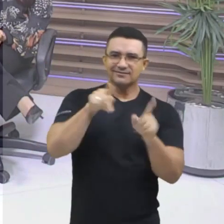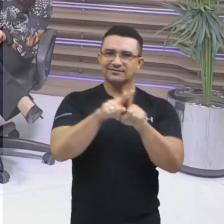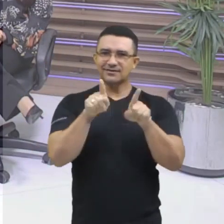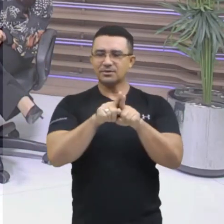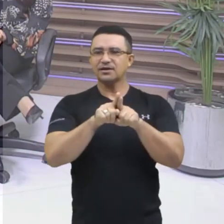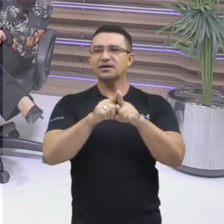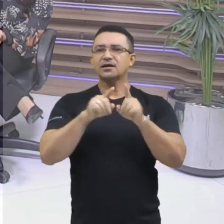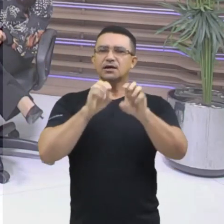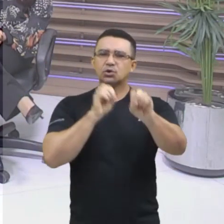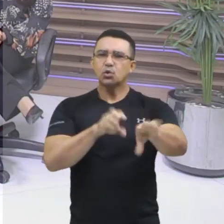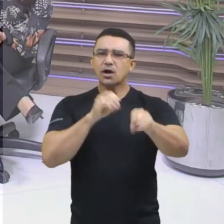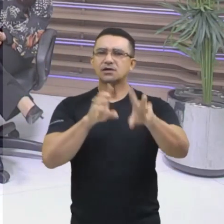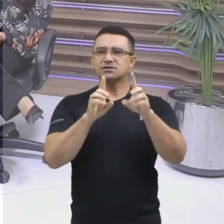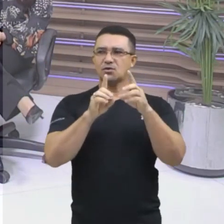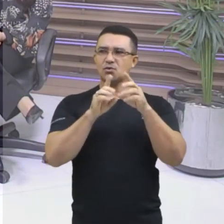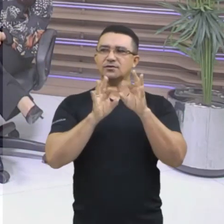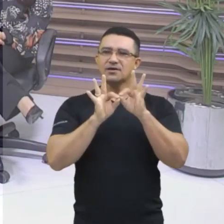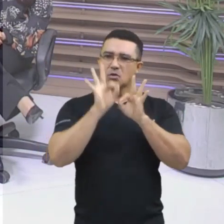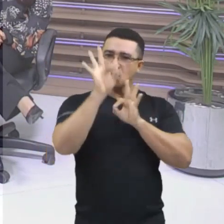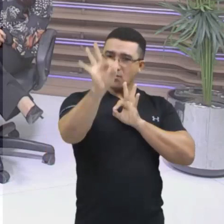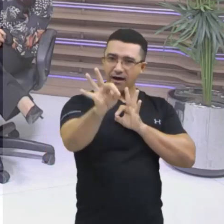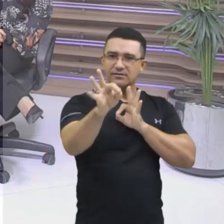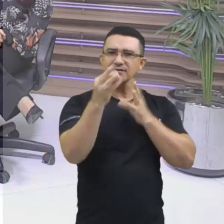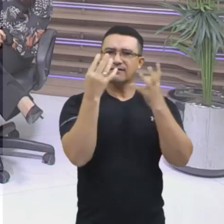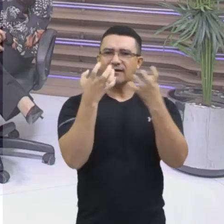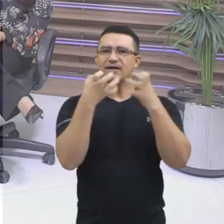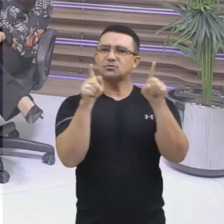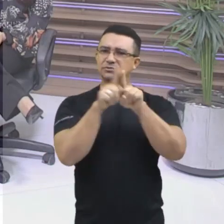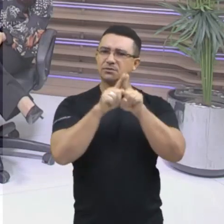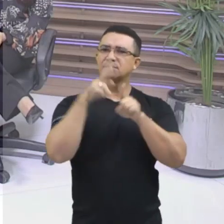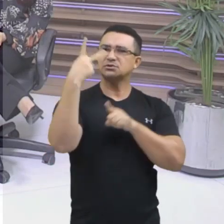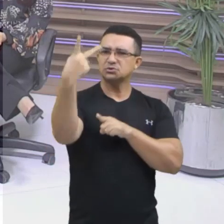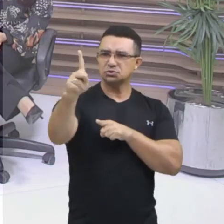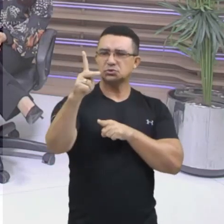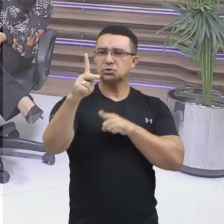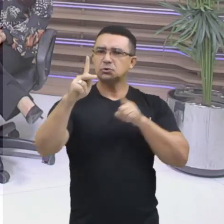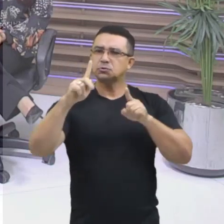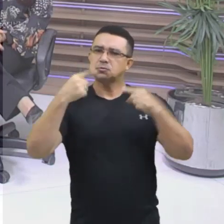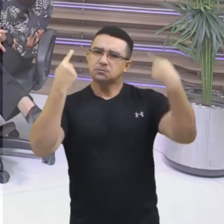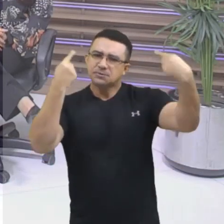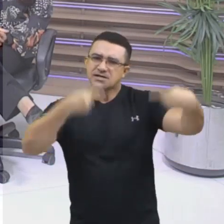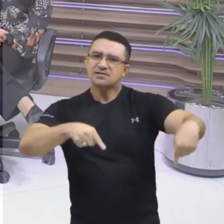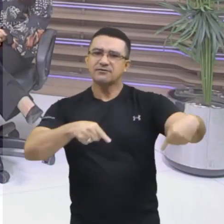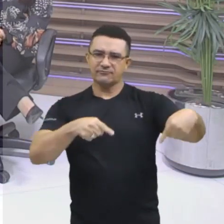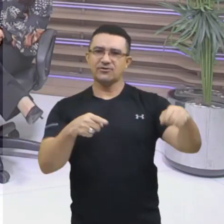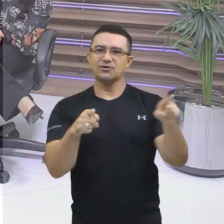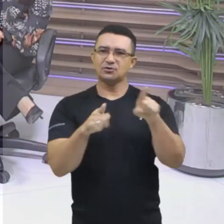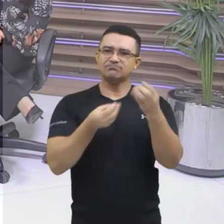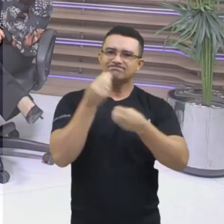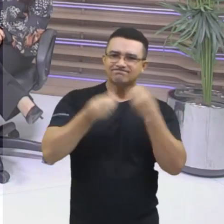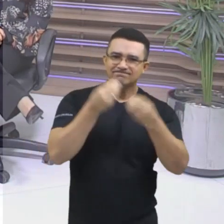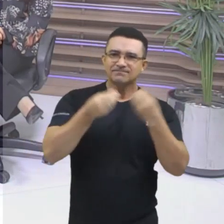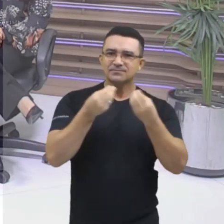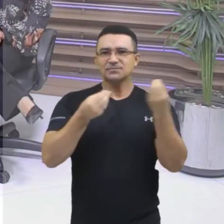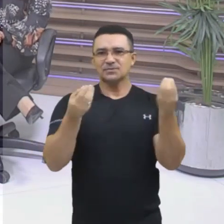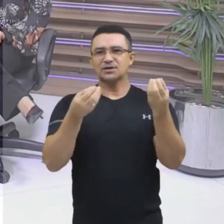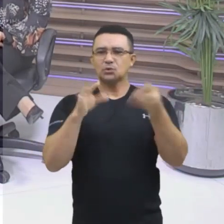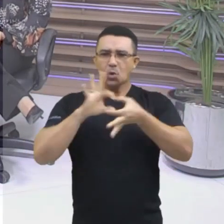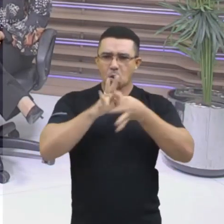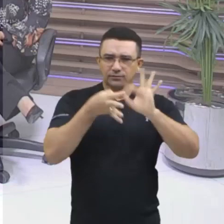nosso estado, eu gostaria das suas considerações sobre os desafios da escola e do professor nesse contexto da revolução